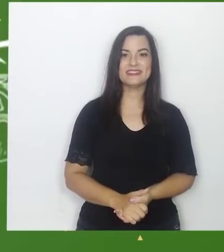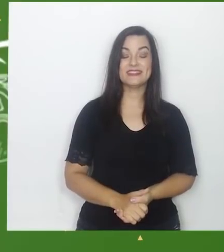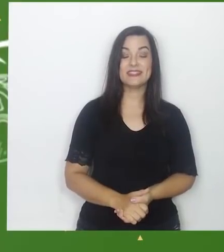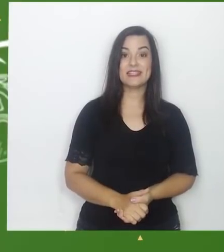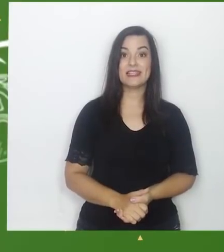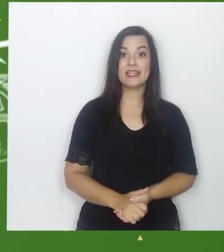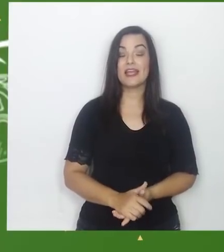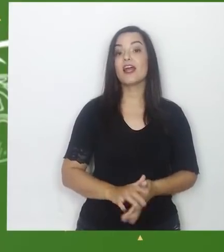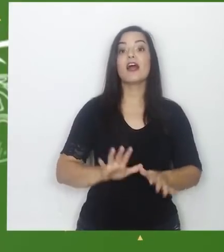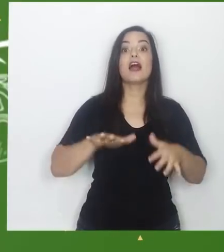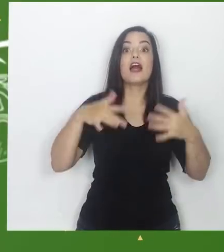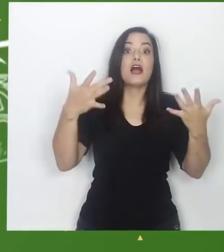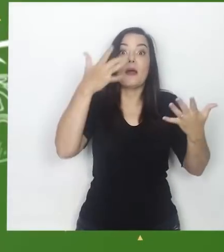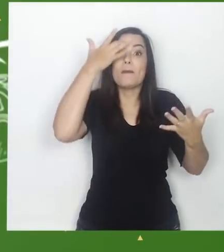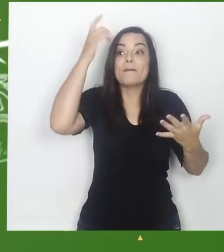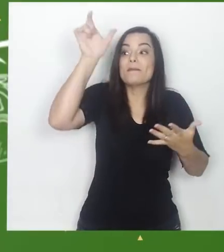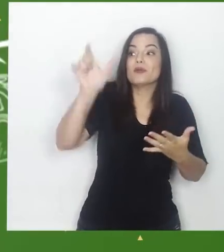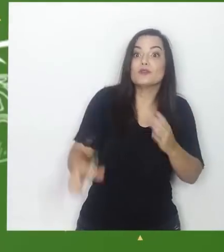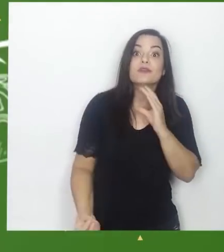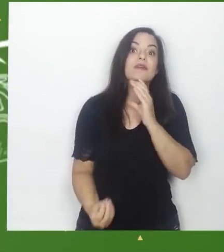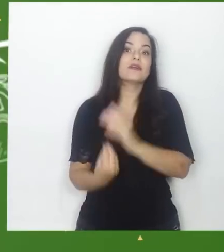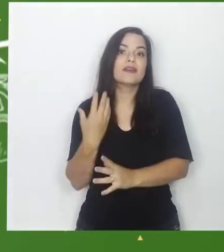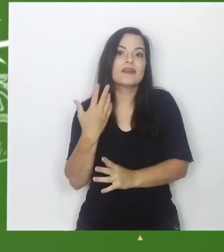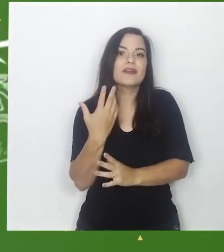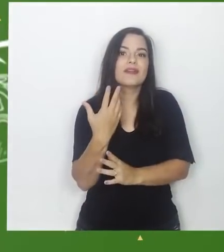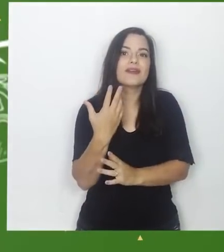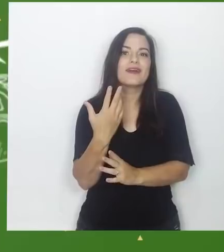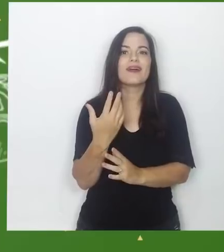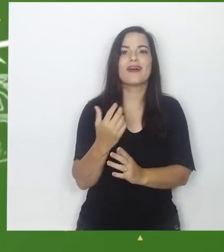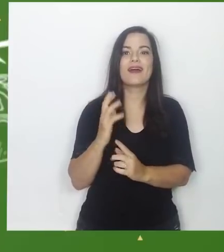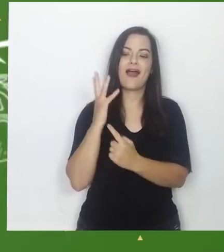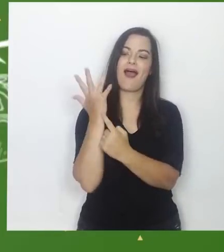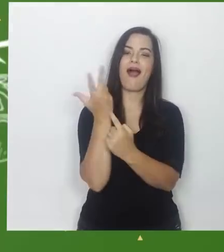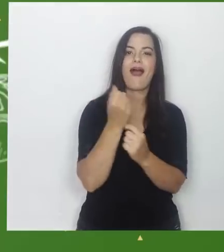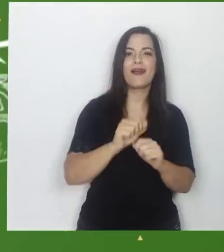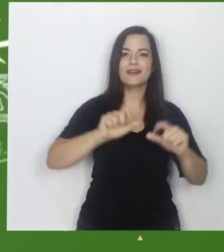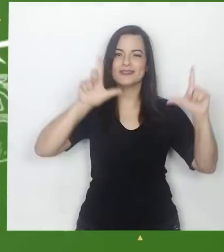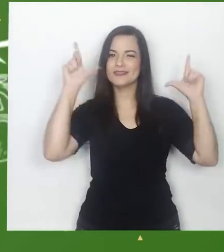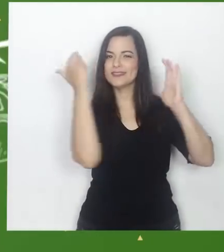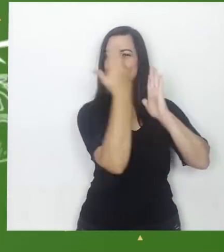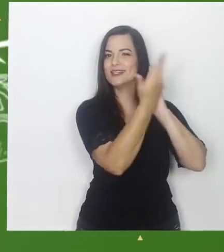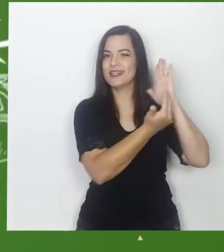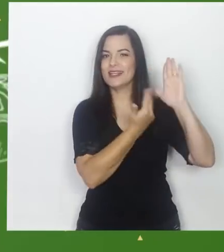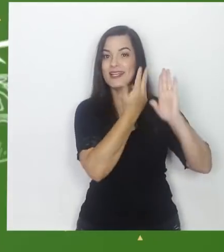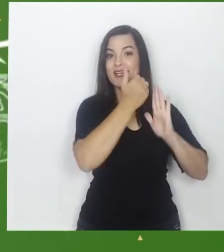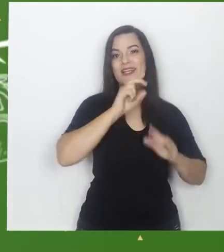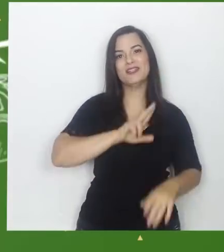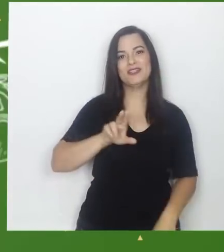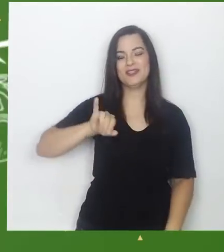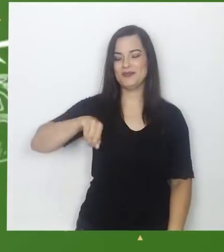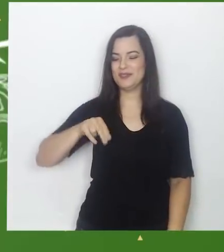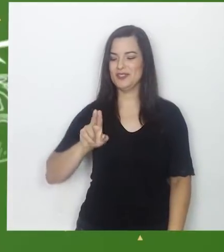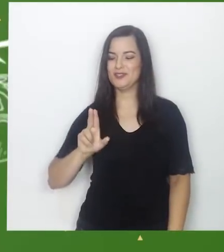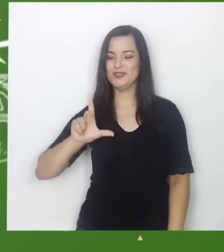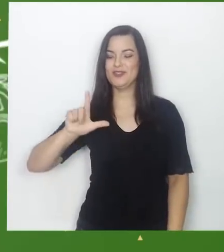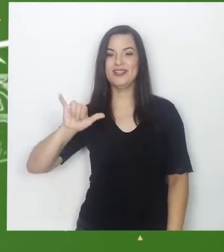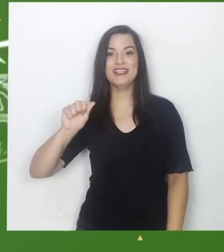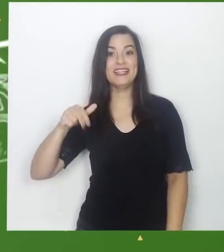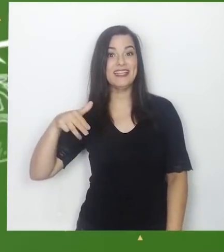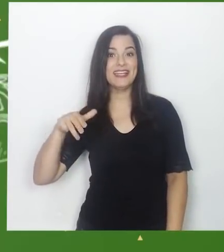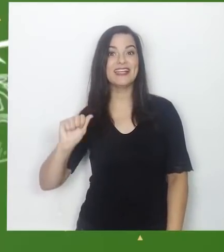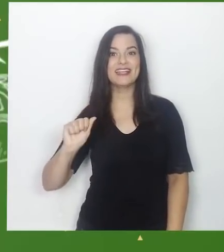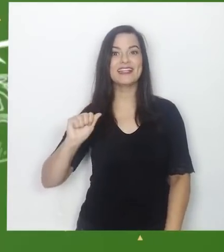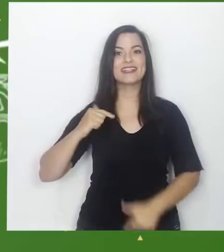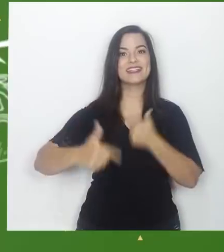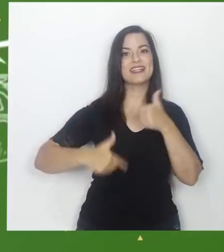Quem criava essa super arte aí é a Juliana Portela de Freitas, professora da nossa rede também, que trabalha